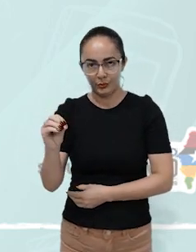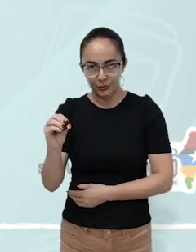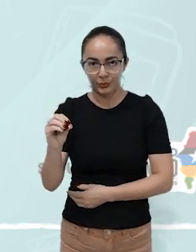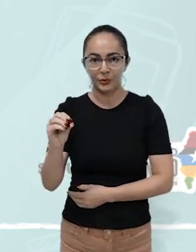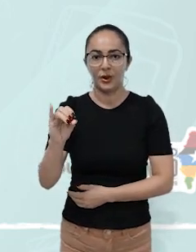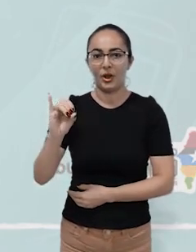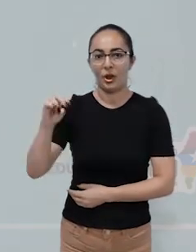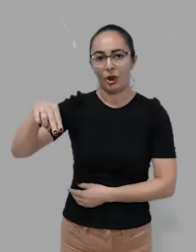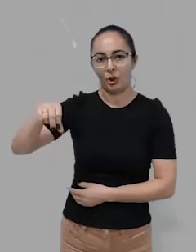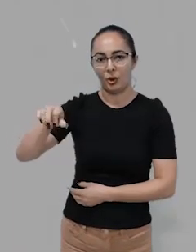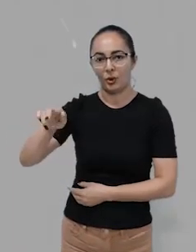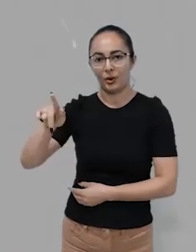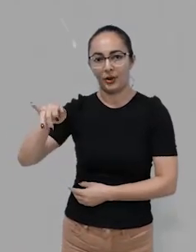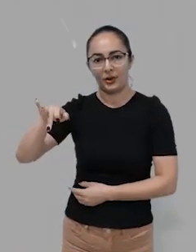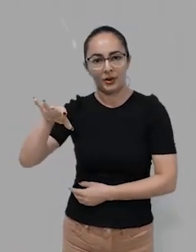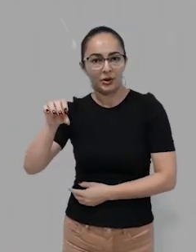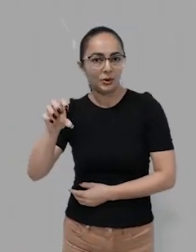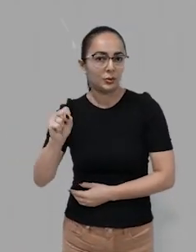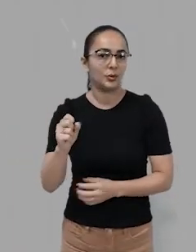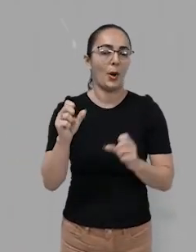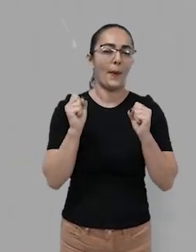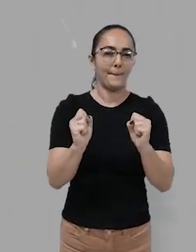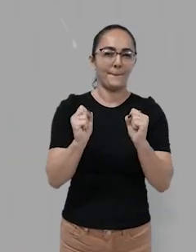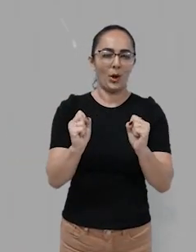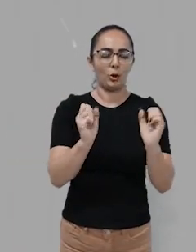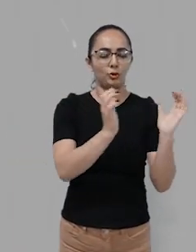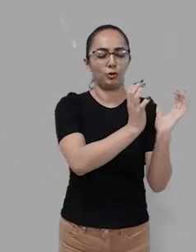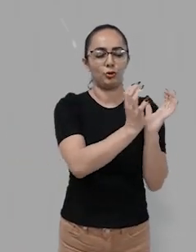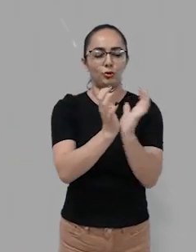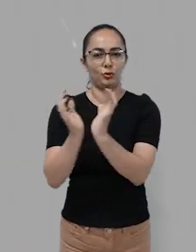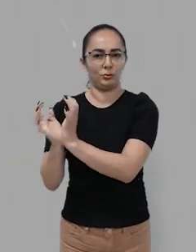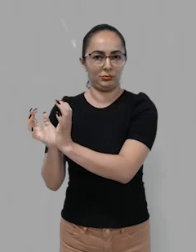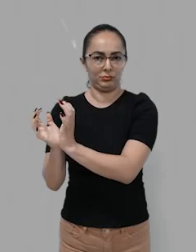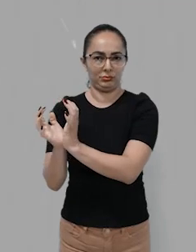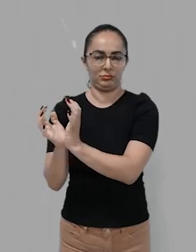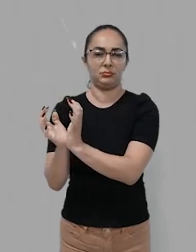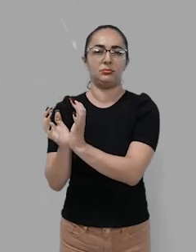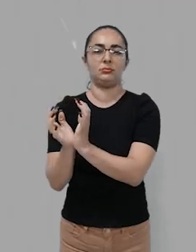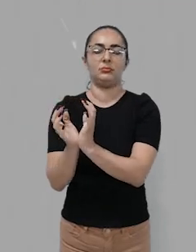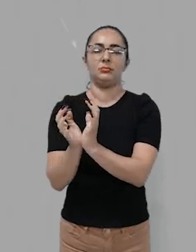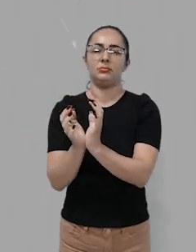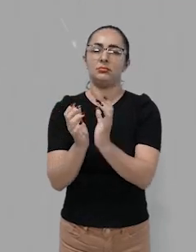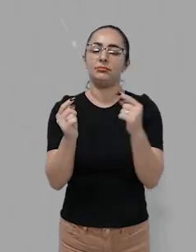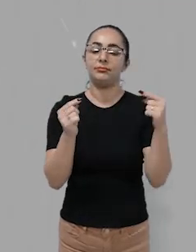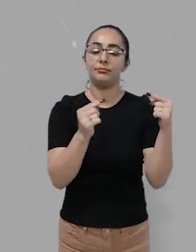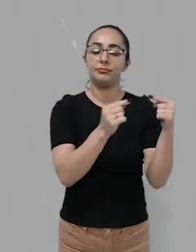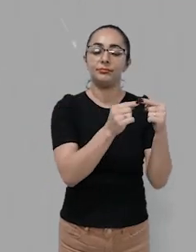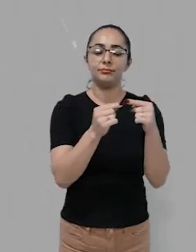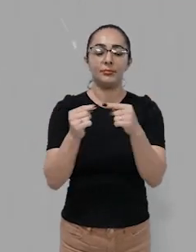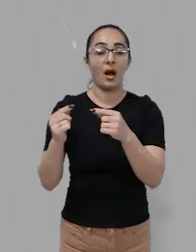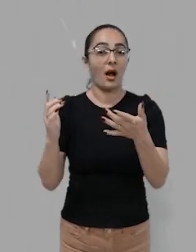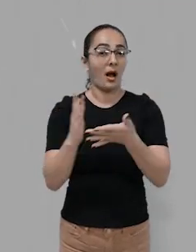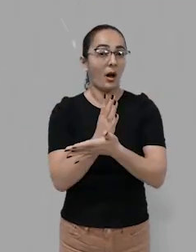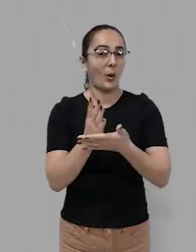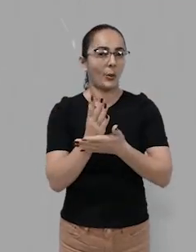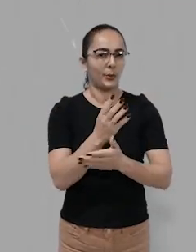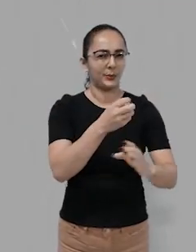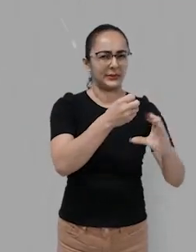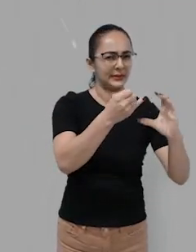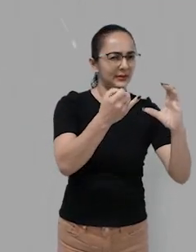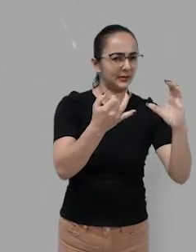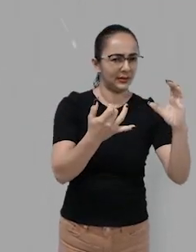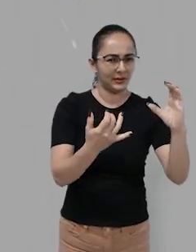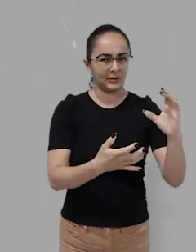gente pode agrupar, né, fazer uma divisão desses compostos, de acordo com algumas